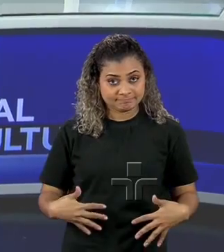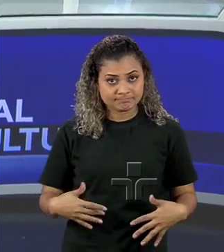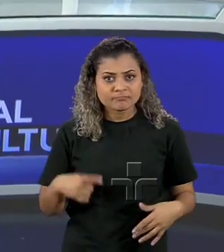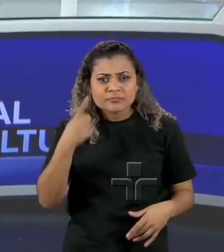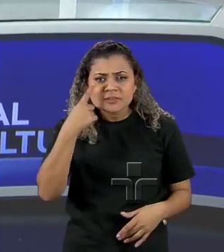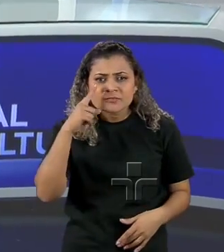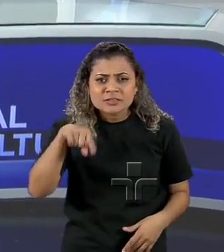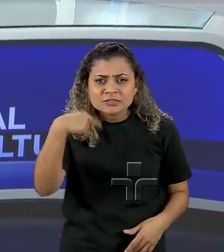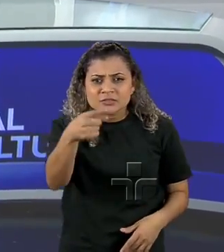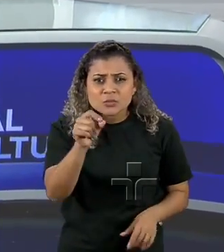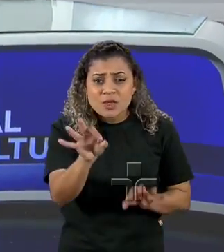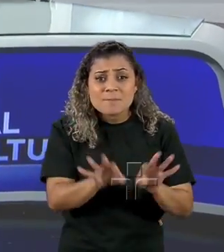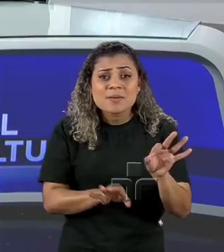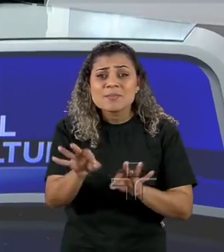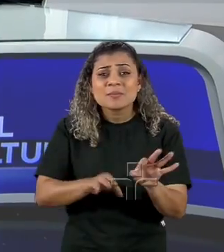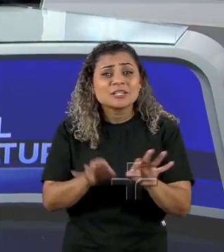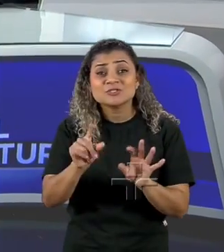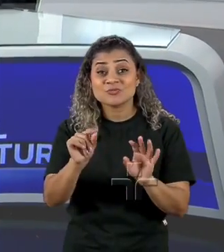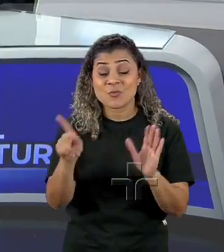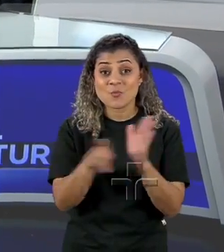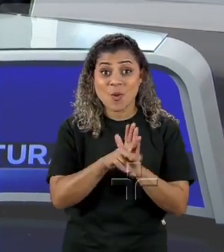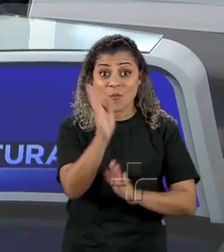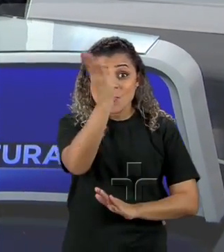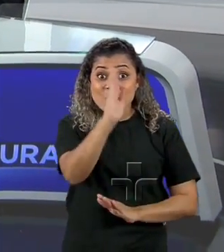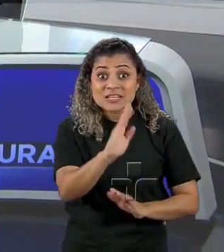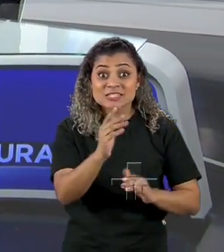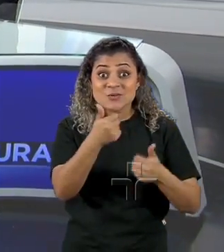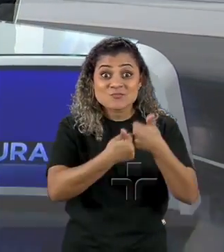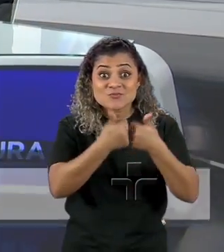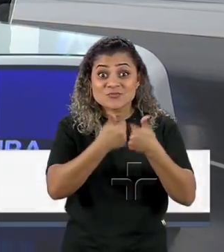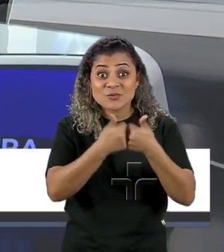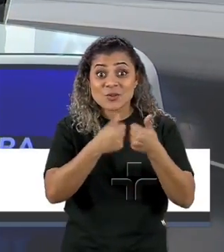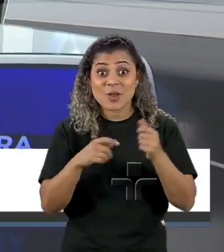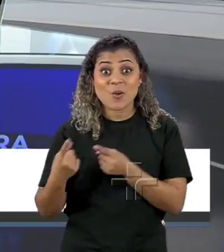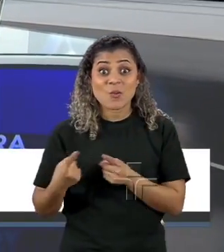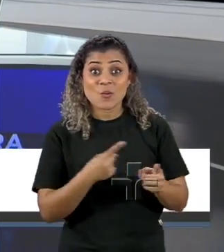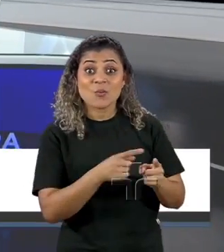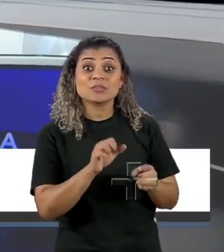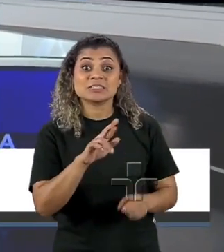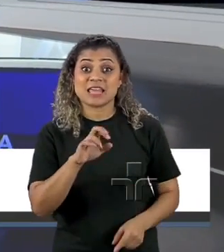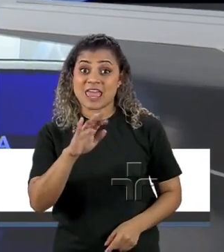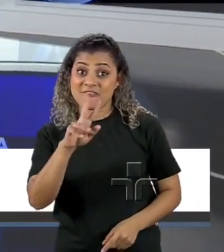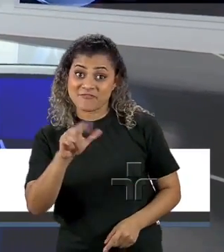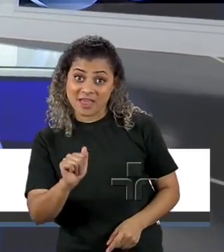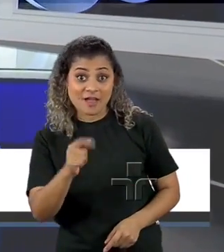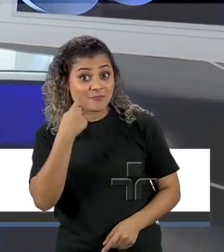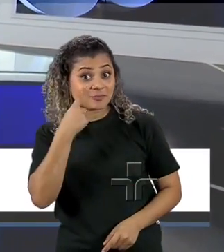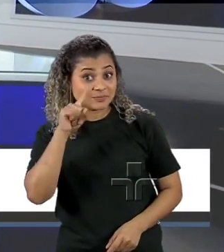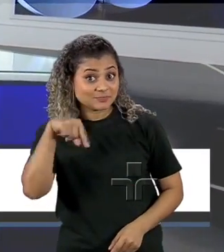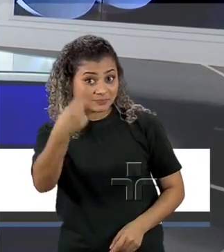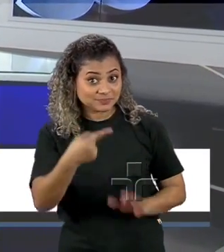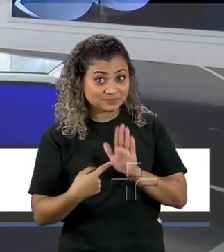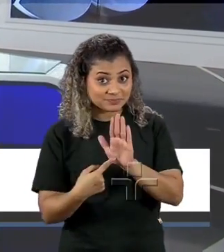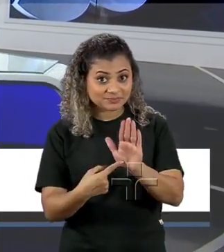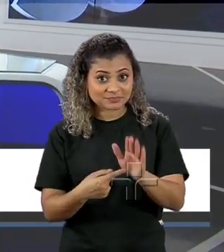os últimos preparativos da seleção brasileira antes de enfrentar a Sérvia. Nós vamos mostrar já já.